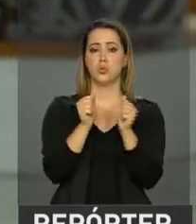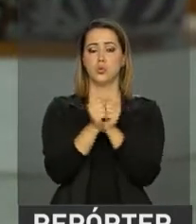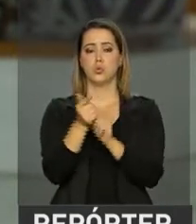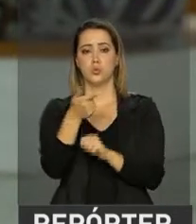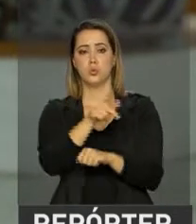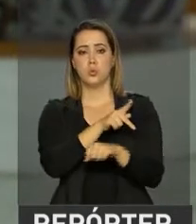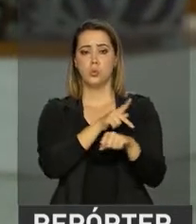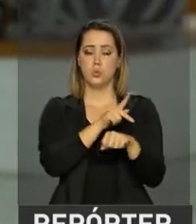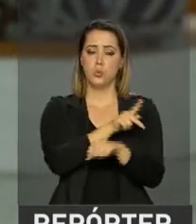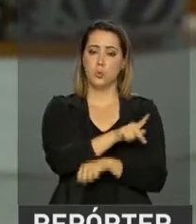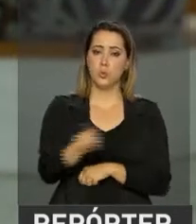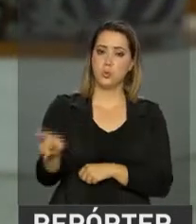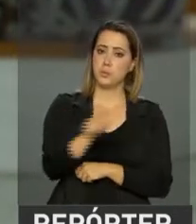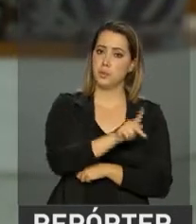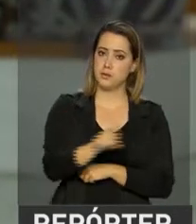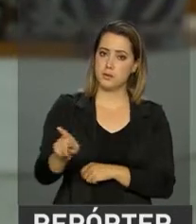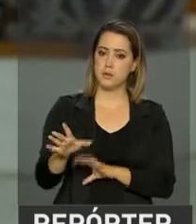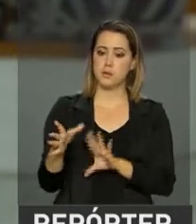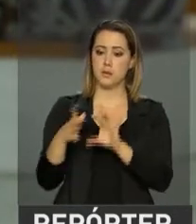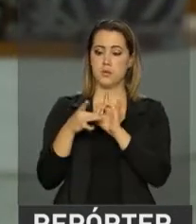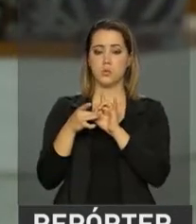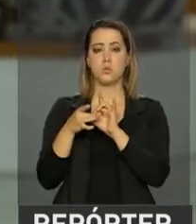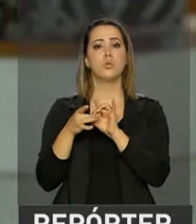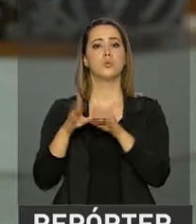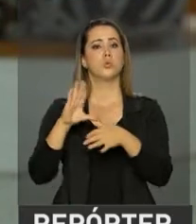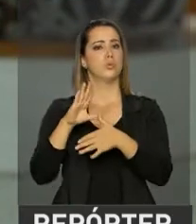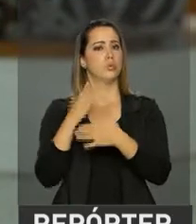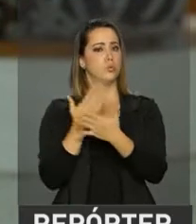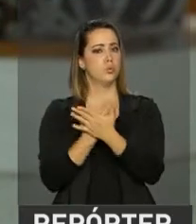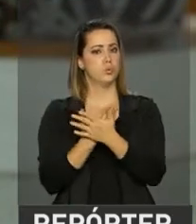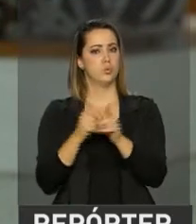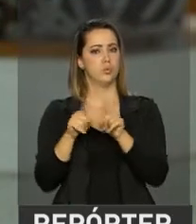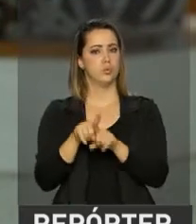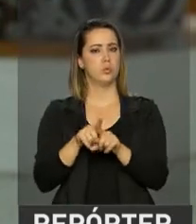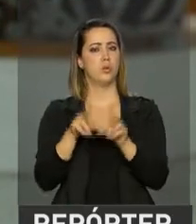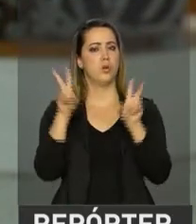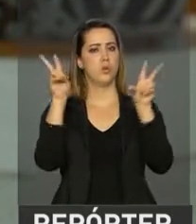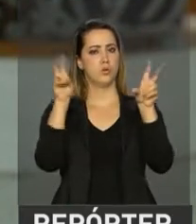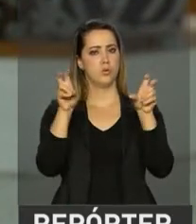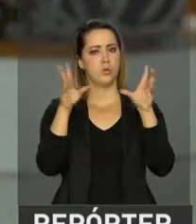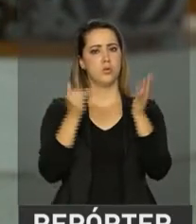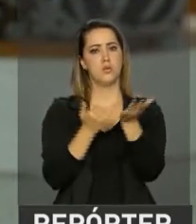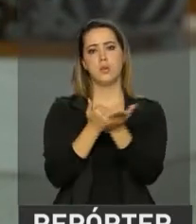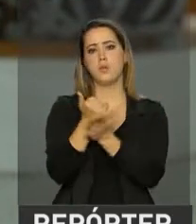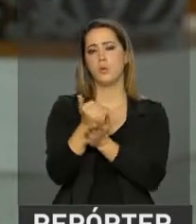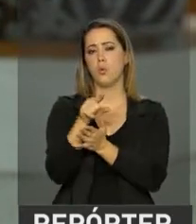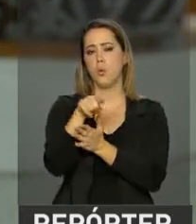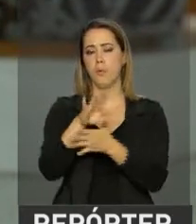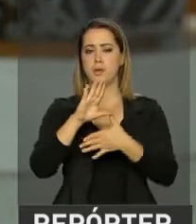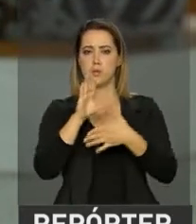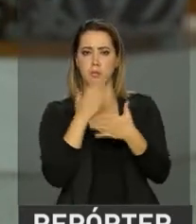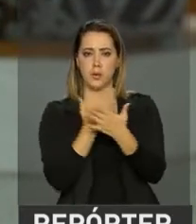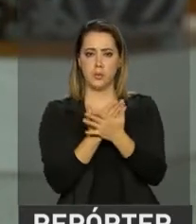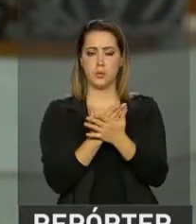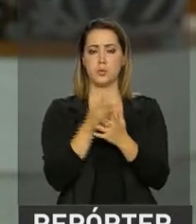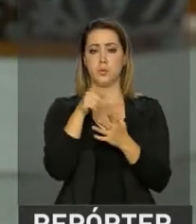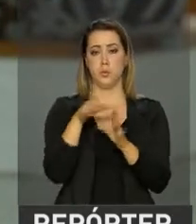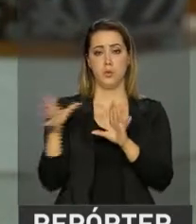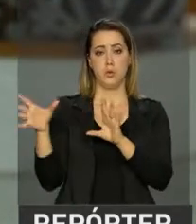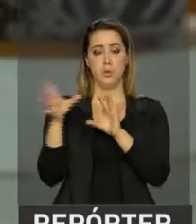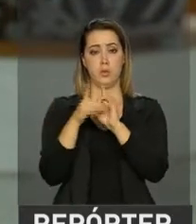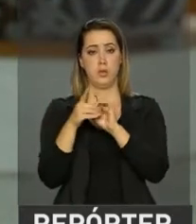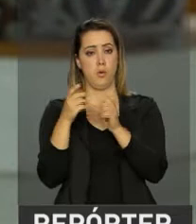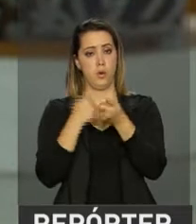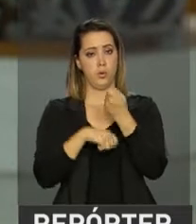países membros e associados do bloco os ideais que estiveram na origem do mercosul como por exemplo a integração